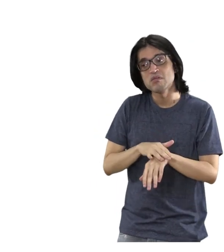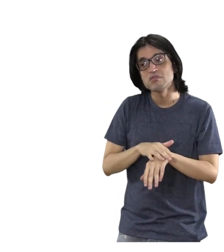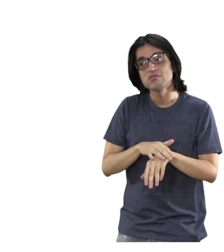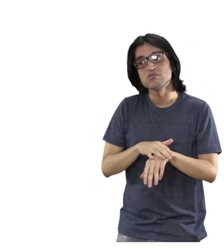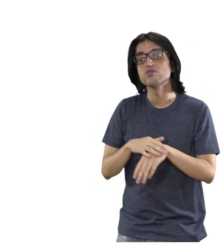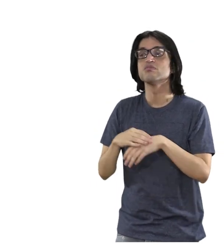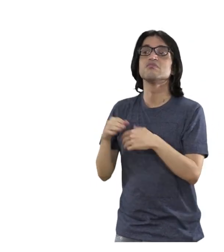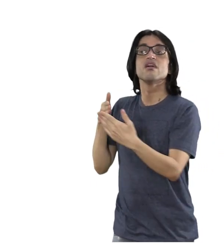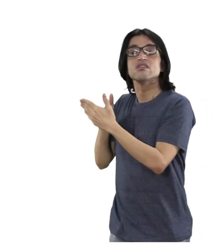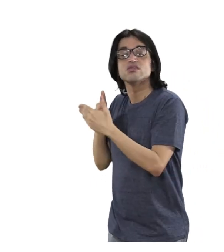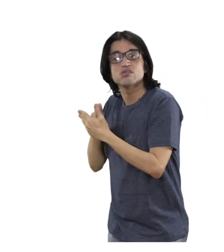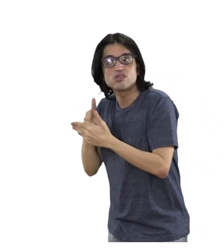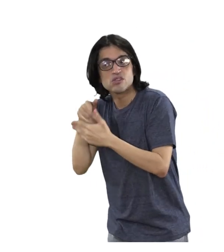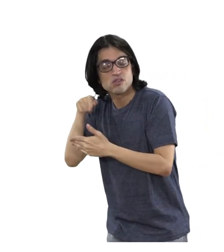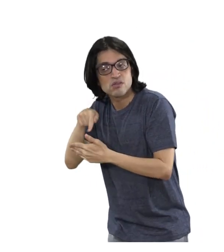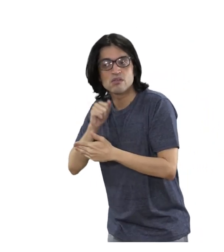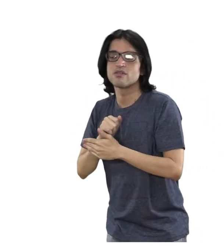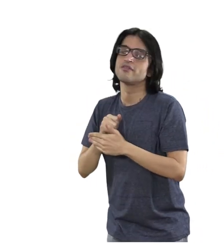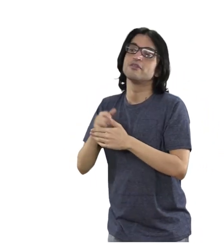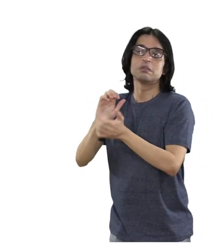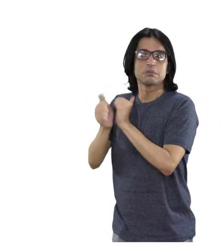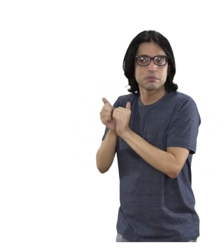não praticam esportes.